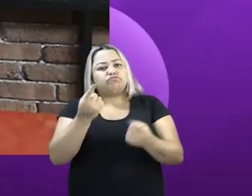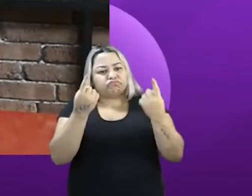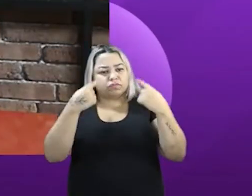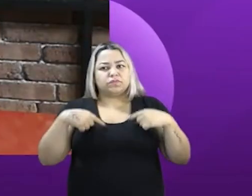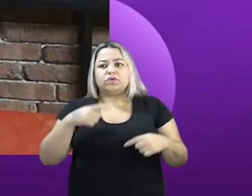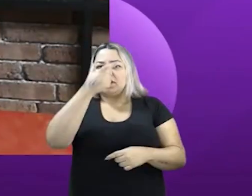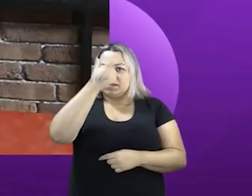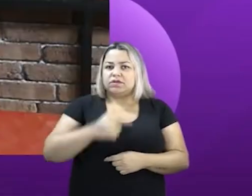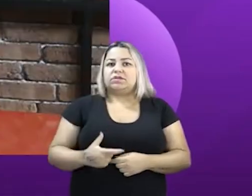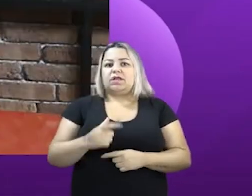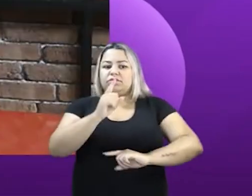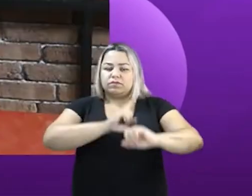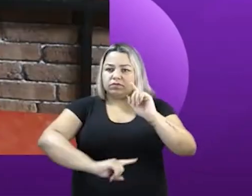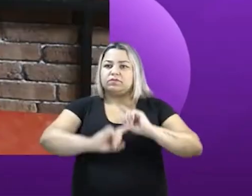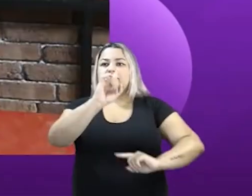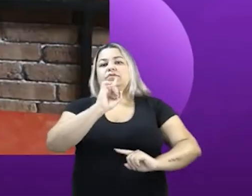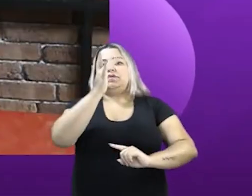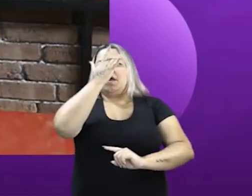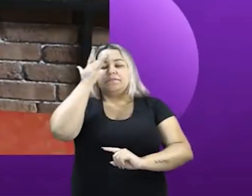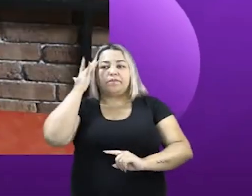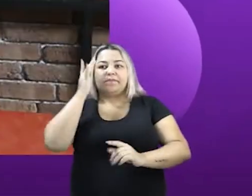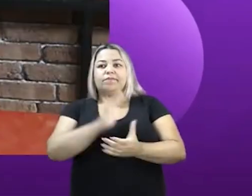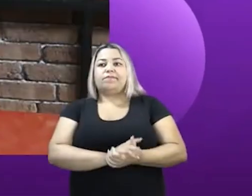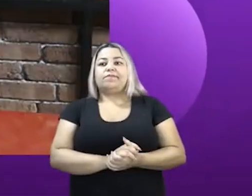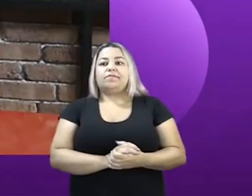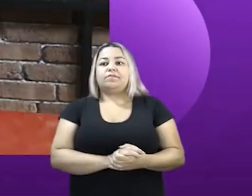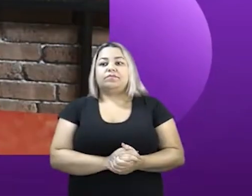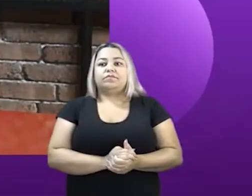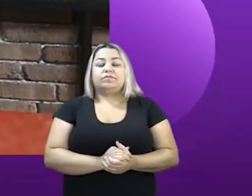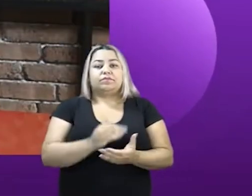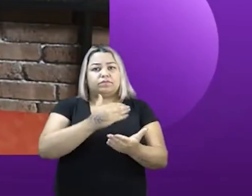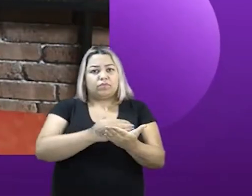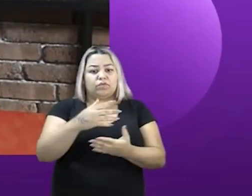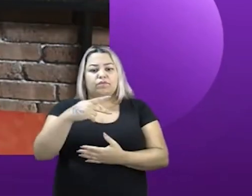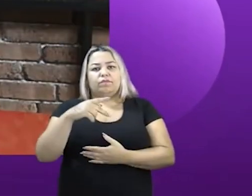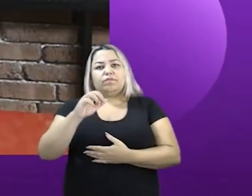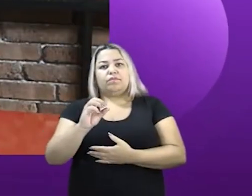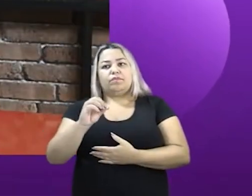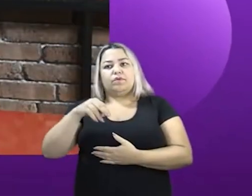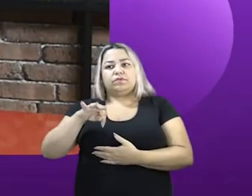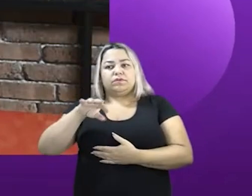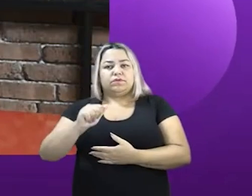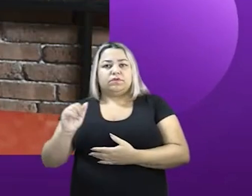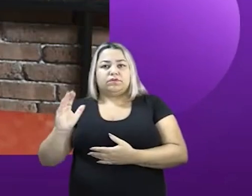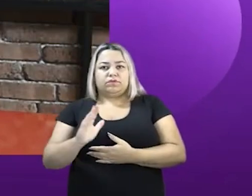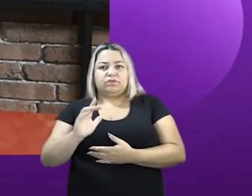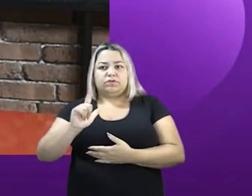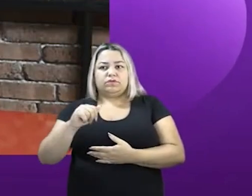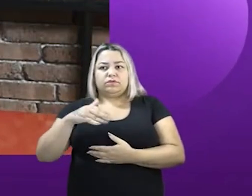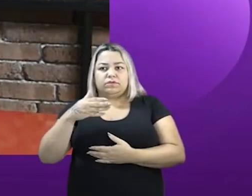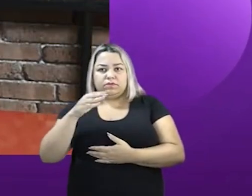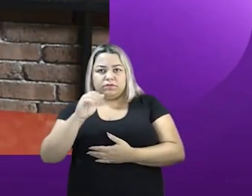quem é que está construindo, né. Mas a gente sempre, no início do Ponta de Lança, a gente fez muito processo de escuta, né? A gente escutou